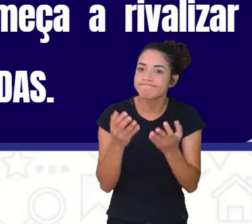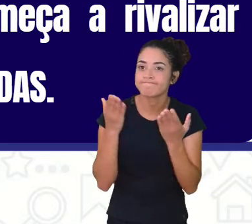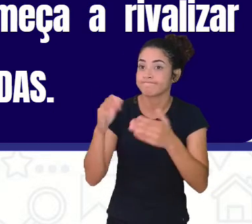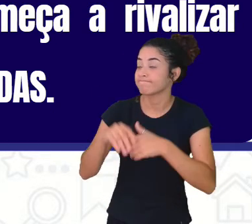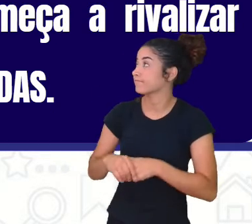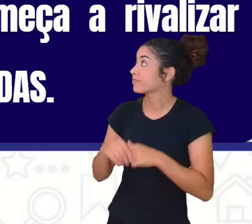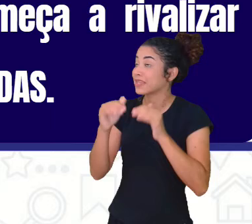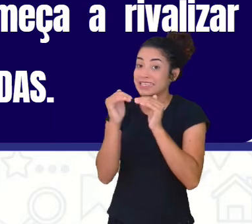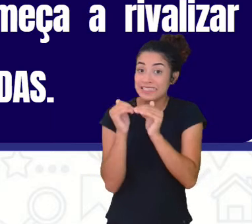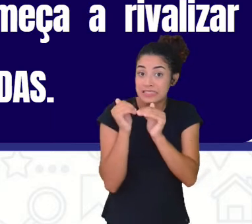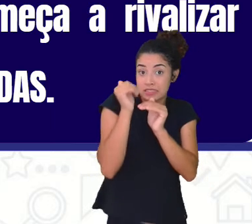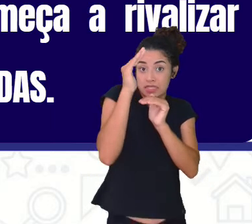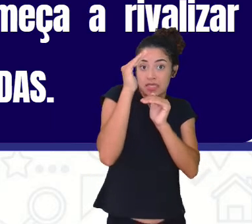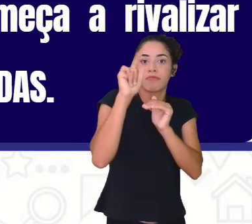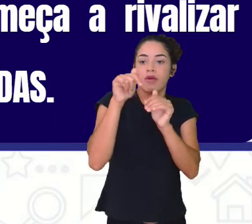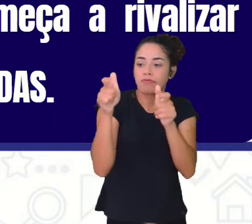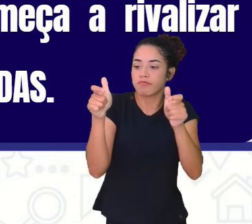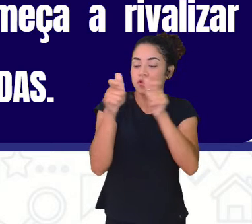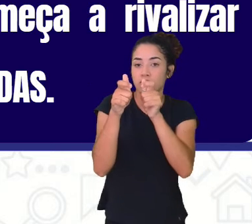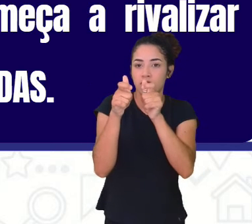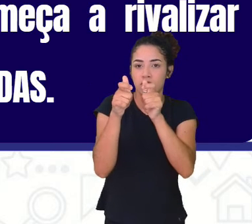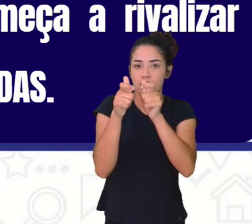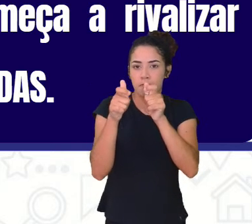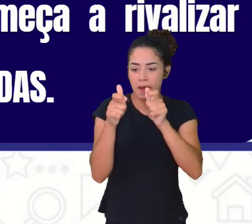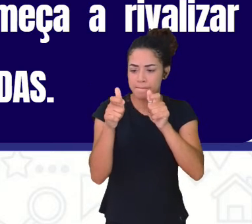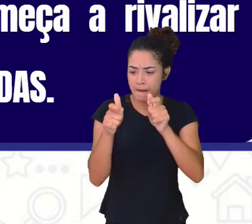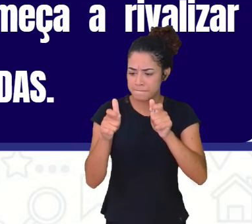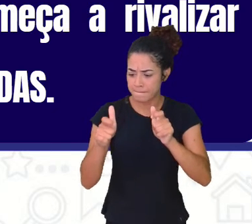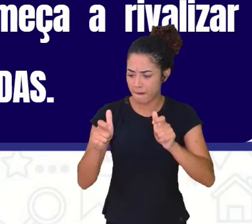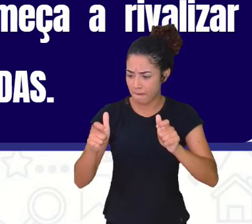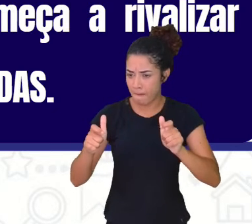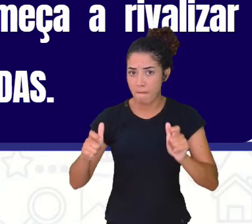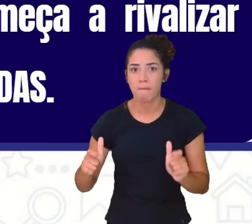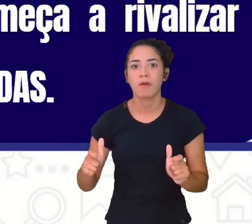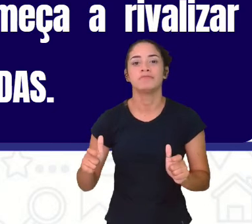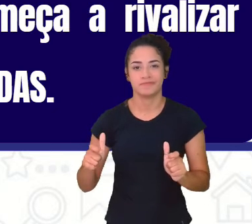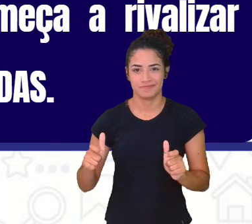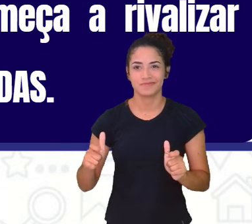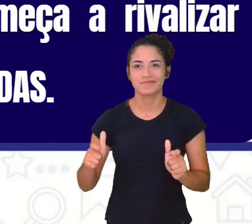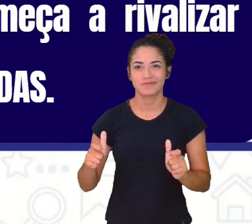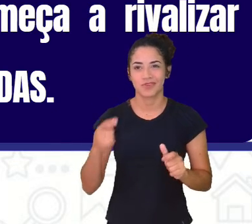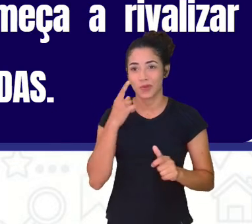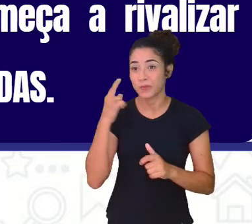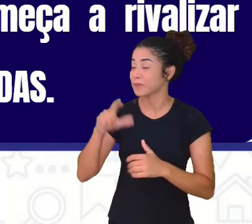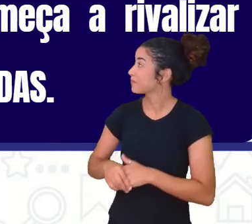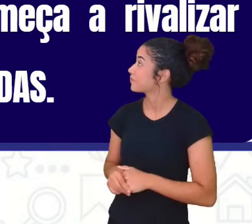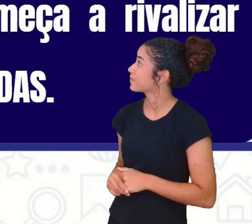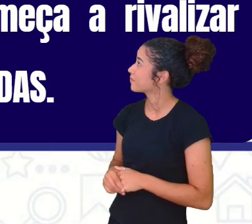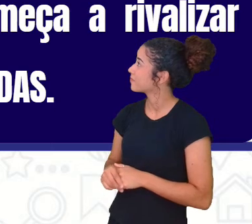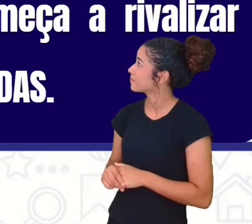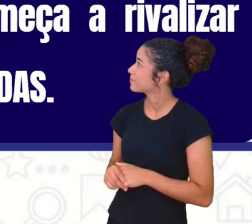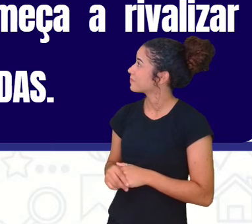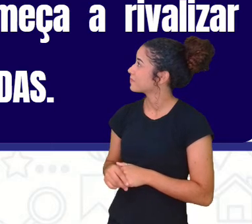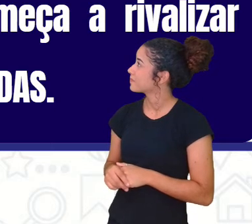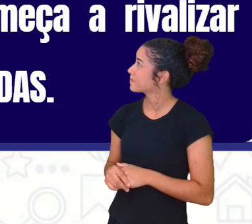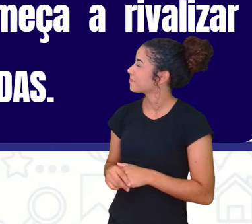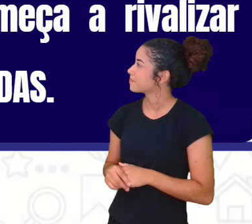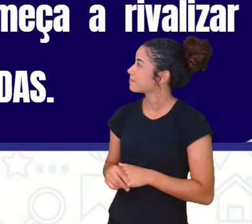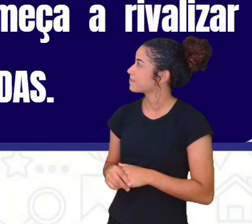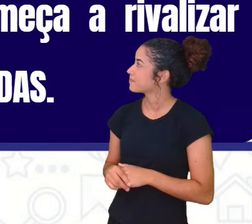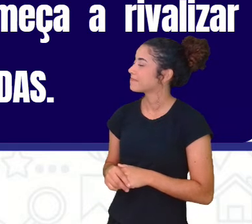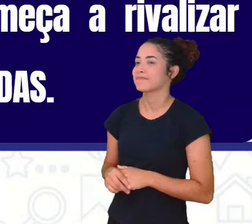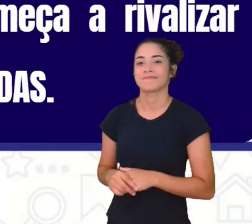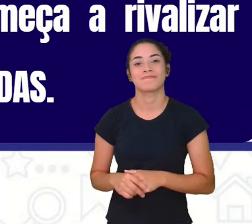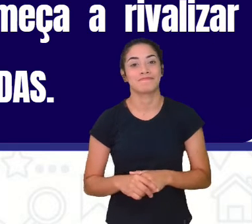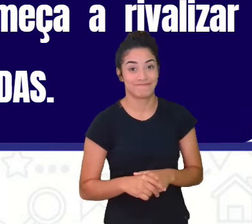cima é minoria, quem está embaixo é maioria. Então, eupátridas, os gorgóis, demiurgos, tetas,